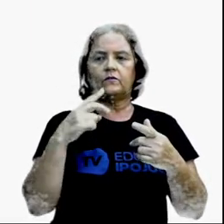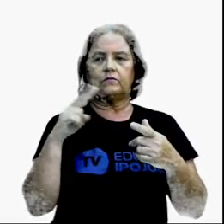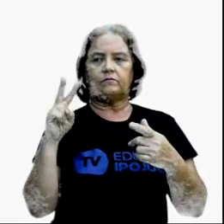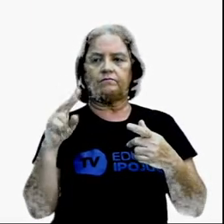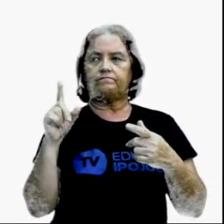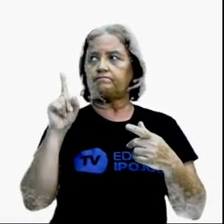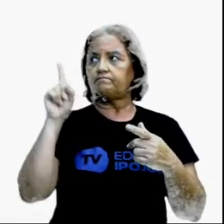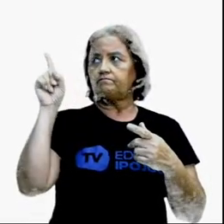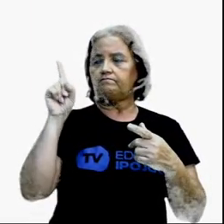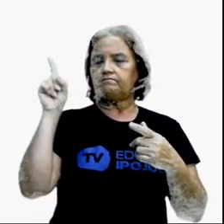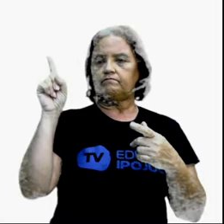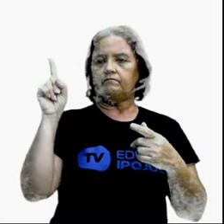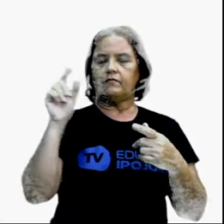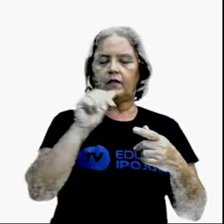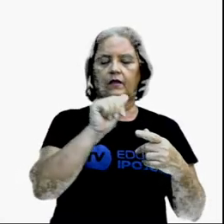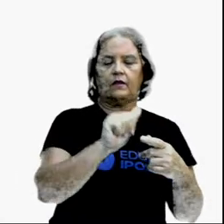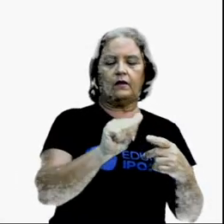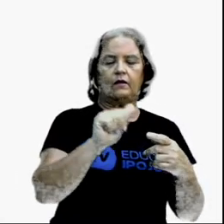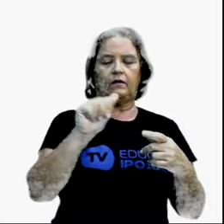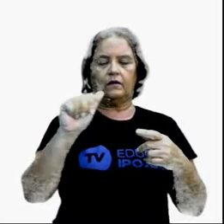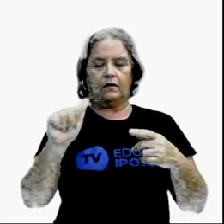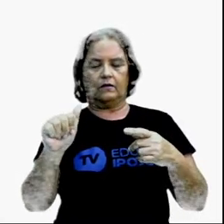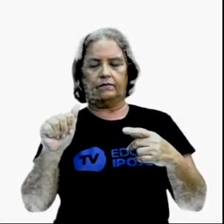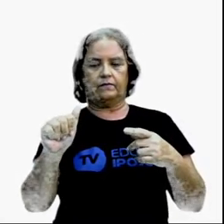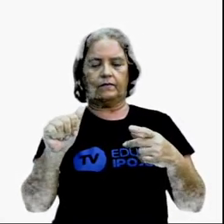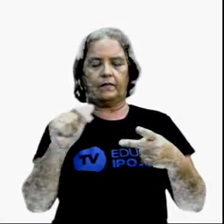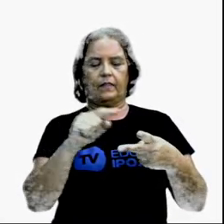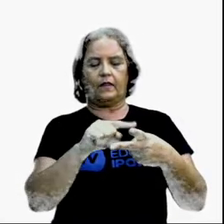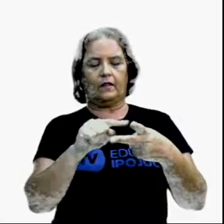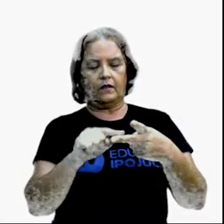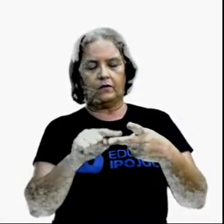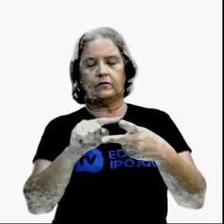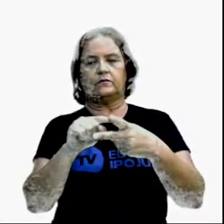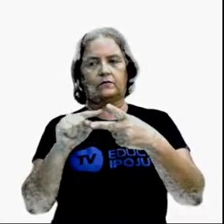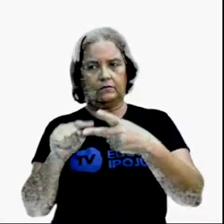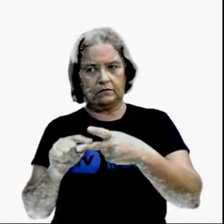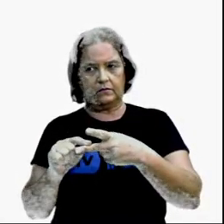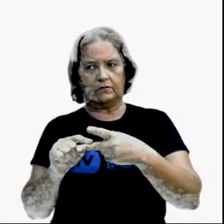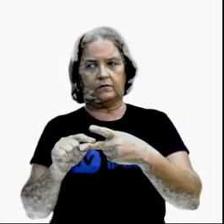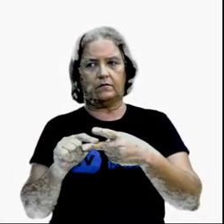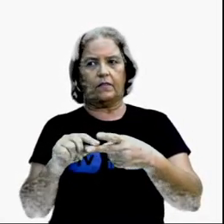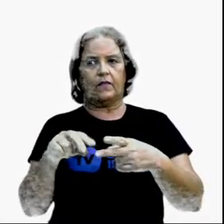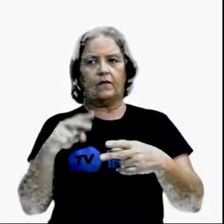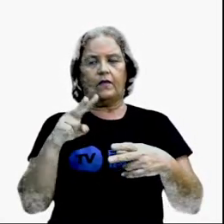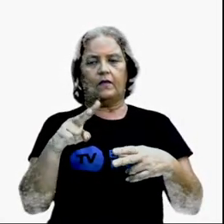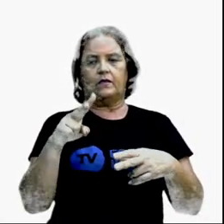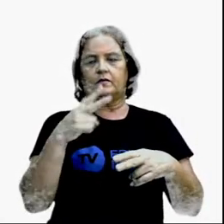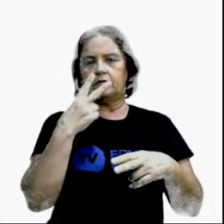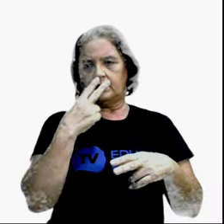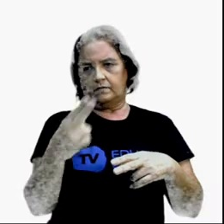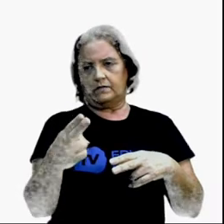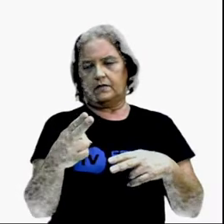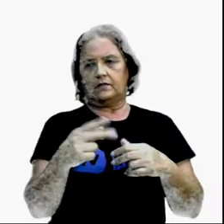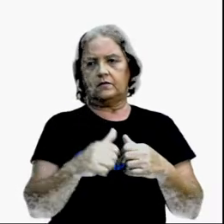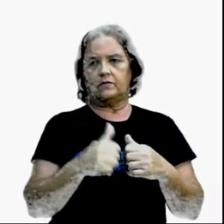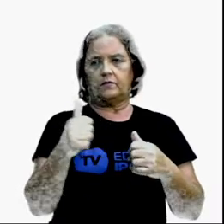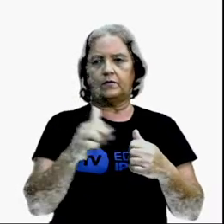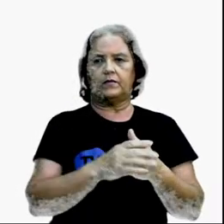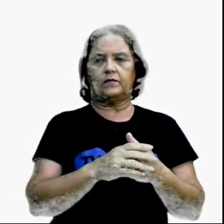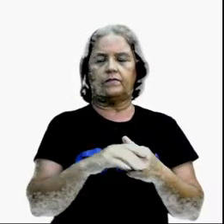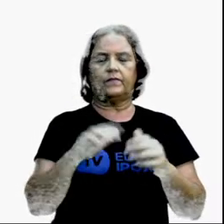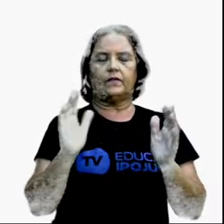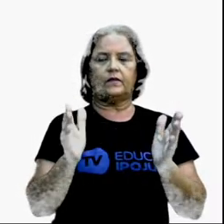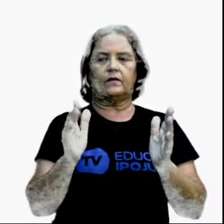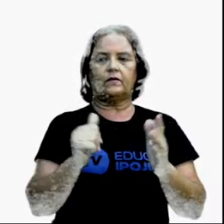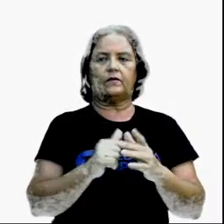AA, ângulo, ângulo. Então, esse primeiro par é semelhante. Muito bem. Vamos